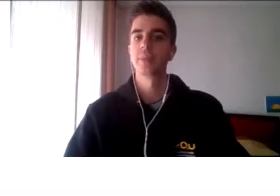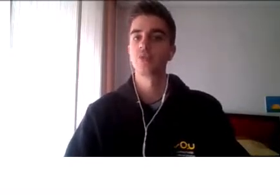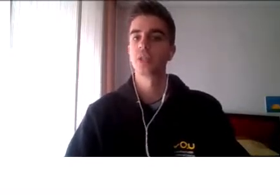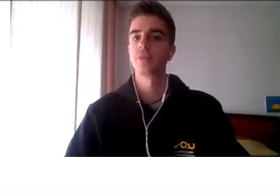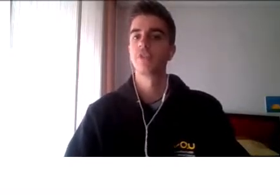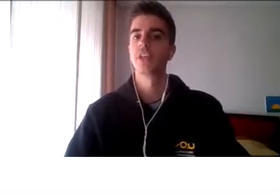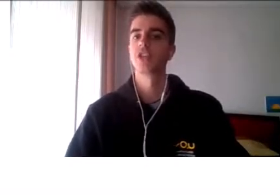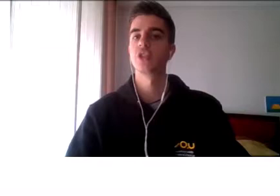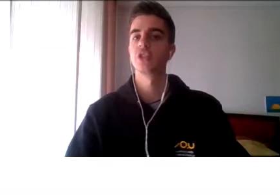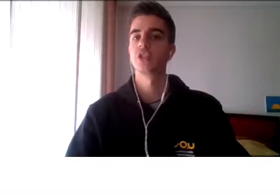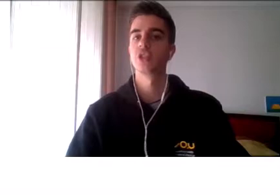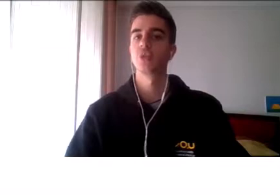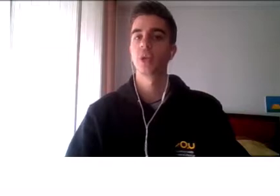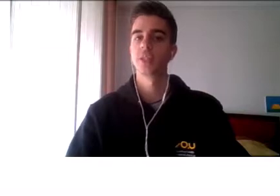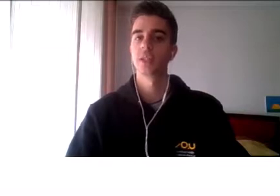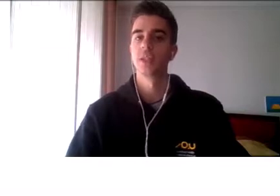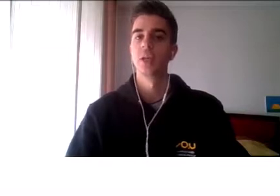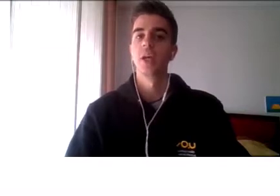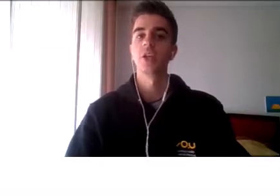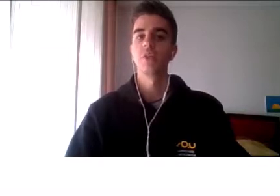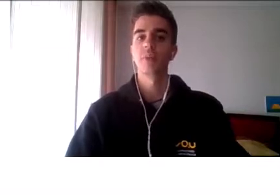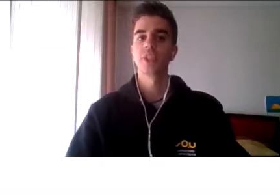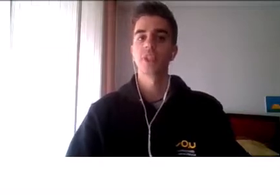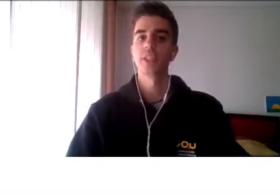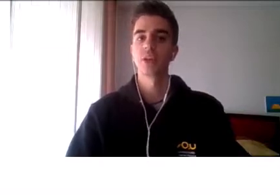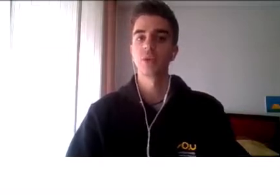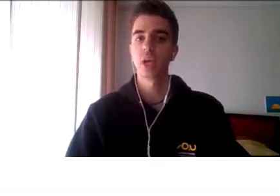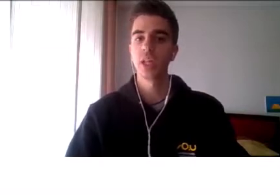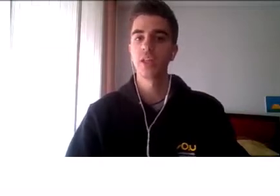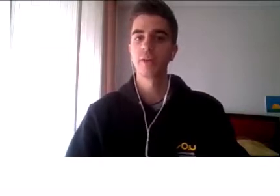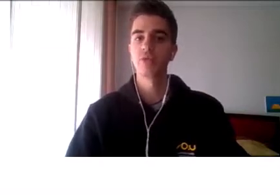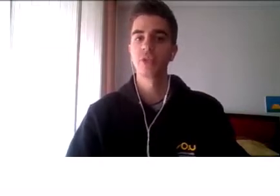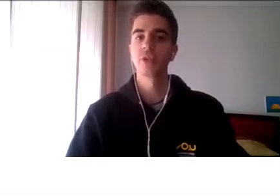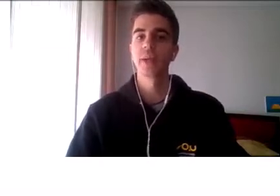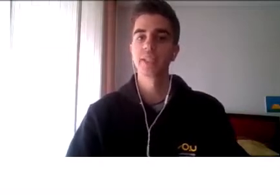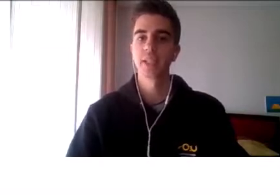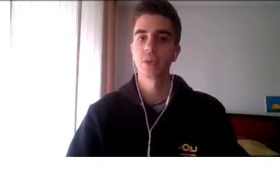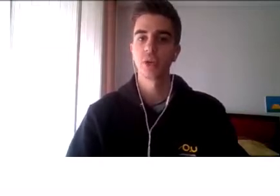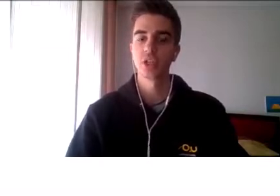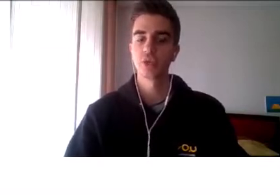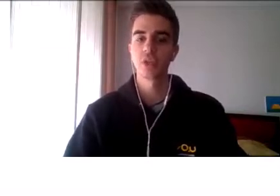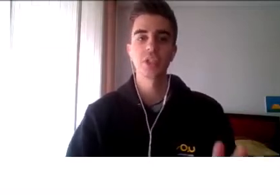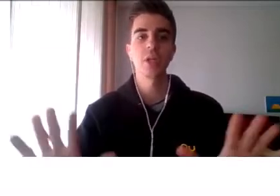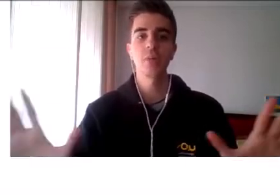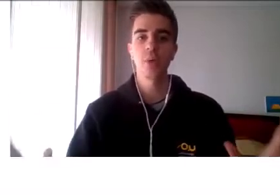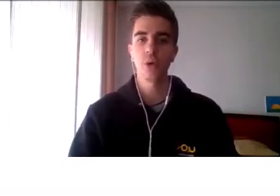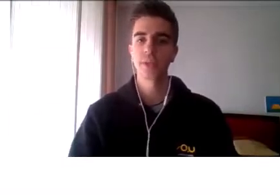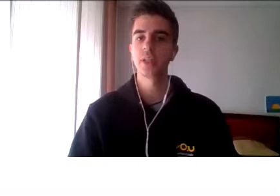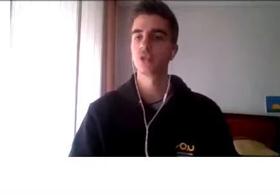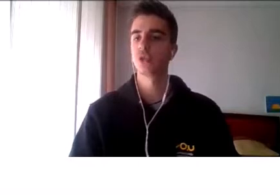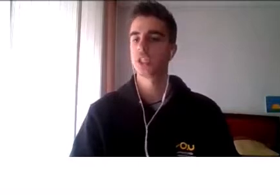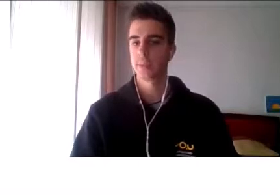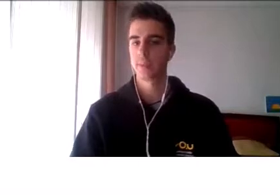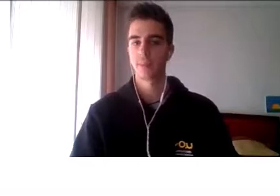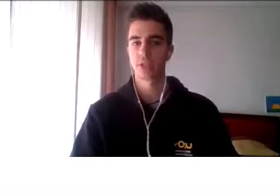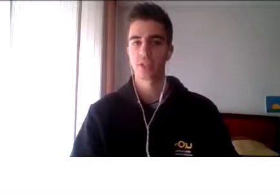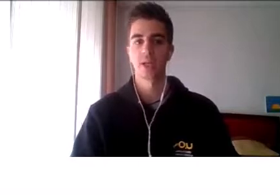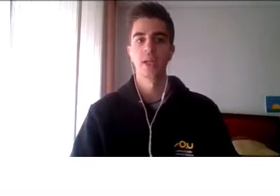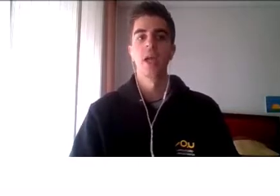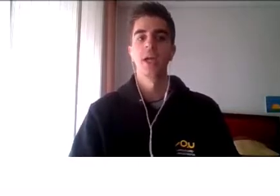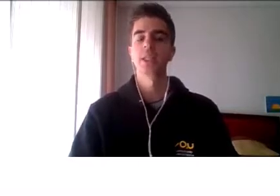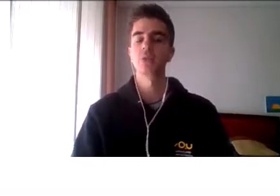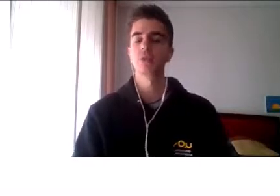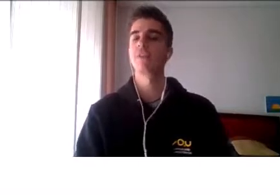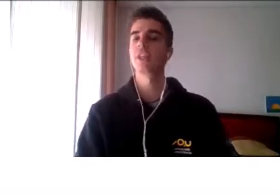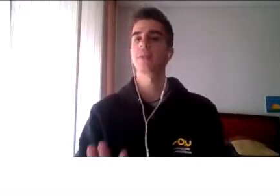já sabemos que temos que ver as condições de segurança. Então, vamos analisar o local e vamos ver como é que está a correr as coisas. E, ok, tenho segurança, vamos